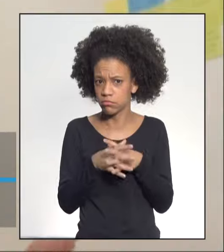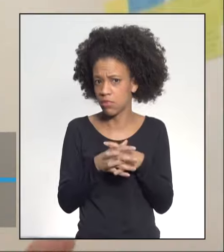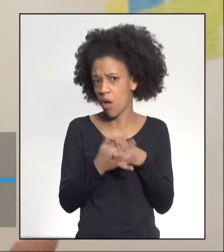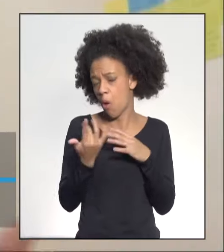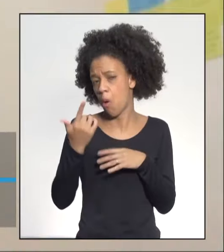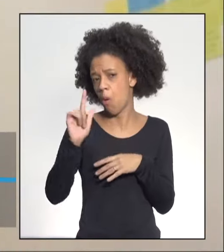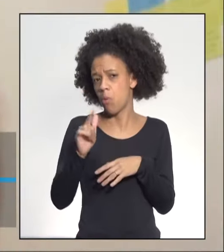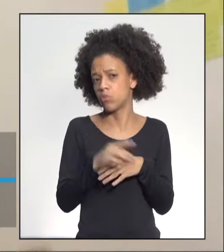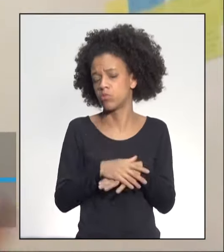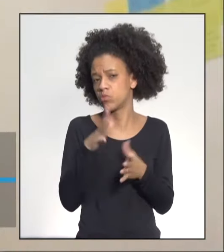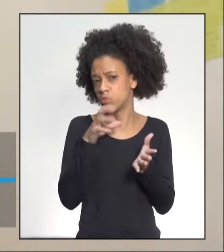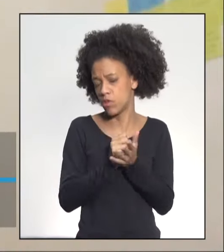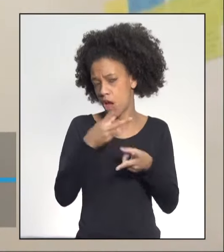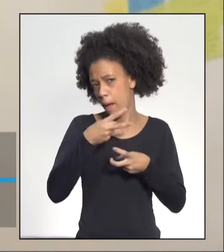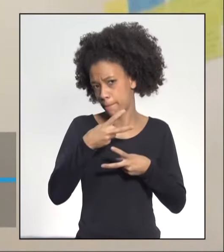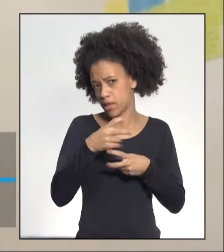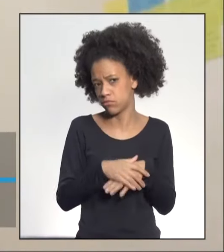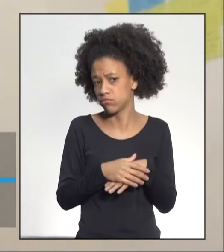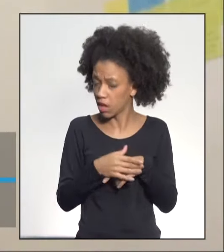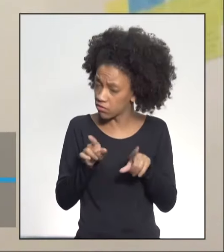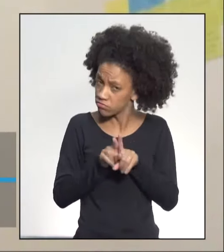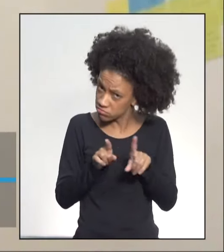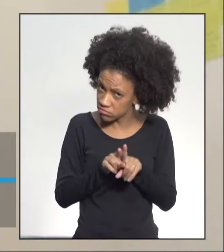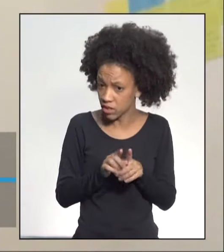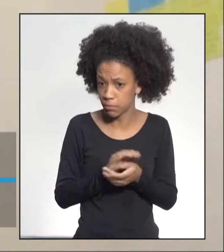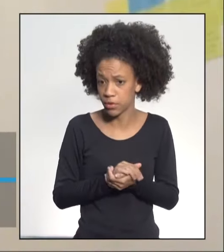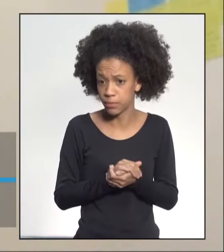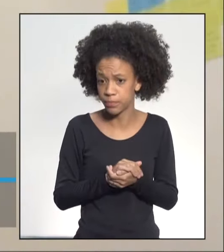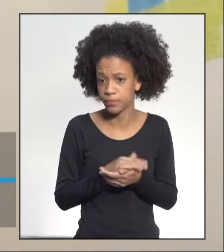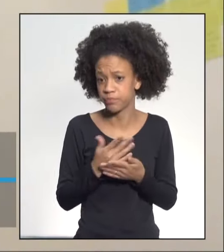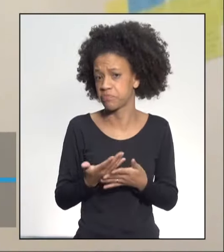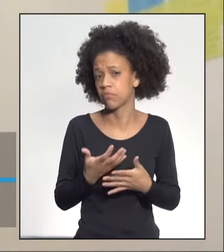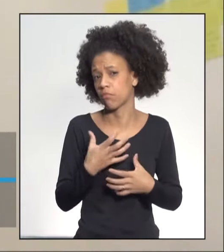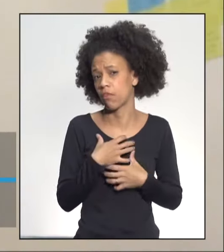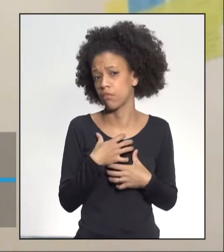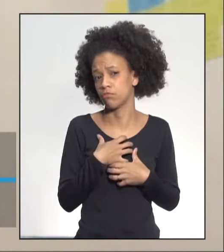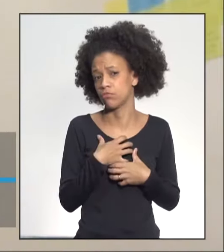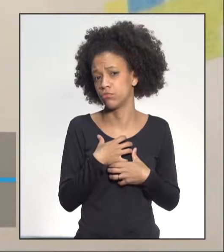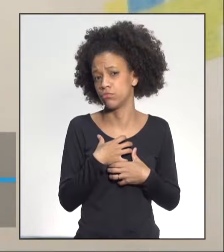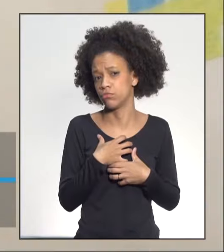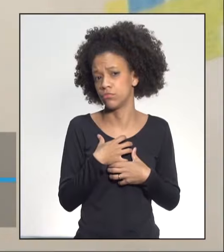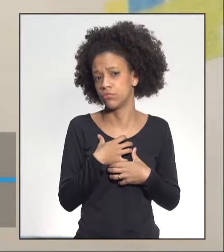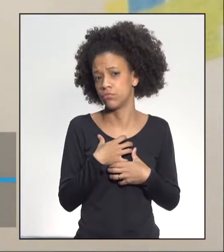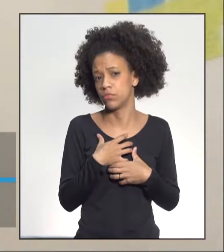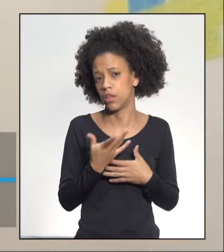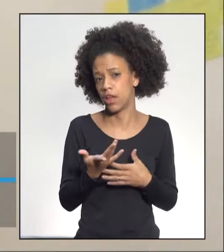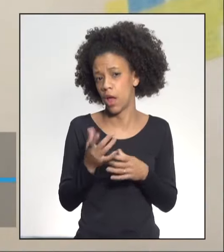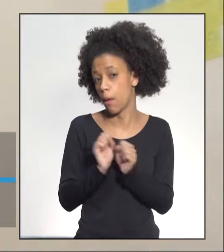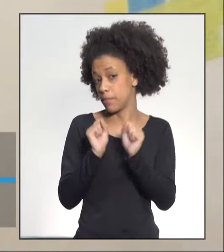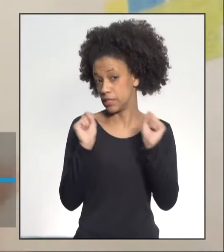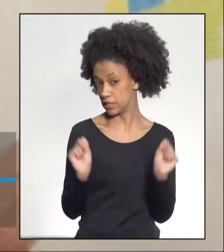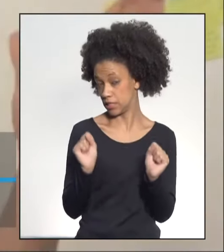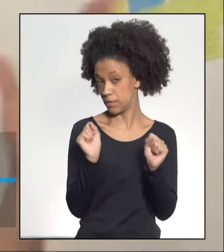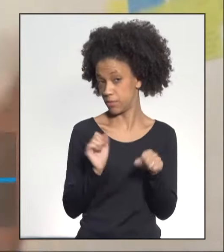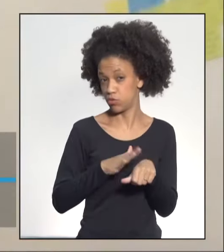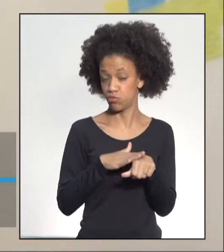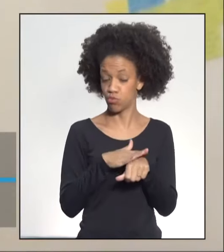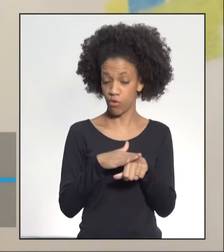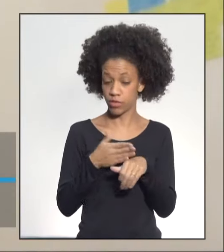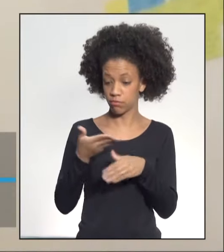aplicativos, que também é uma forma de conversar. É uma forma de... Não vou fazer esse termo agora. É uma forma de distribuir essa